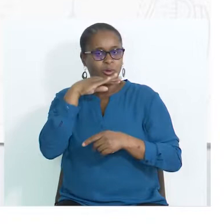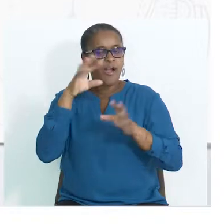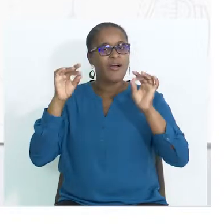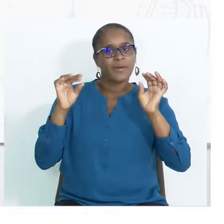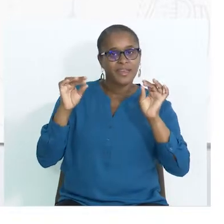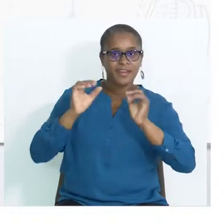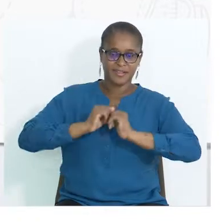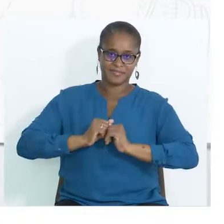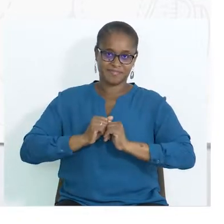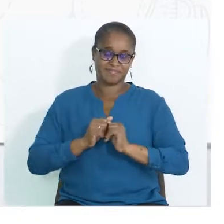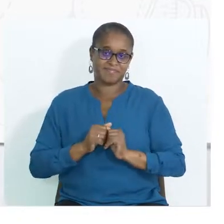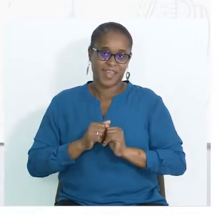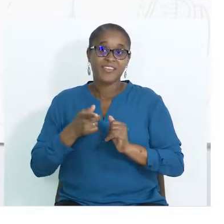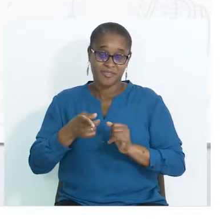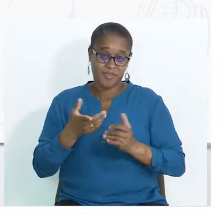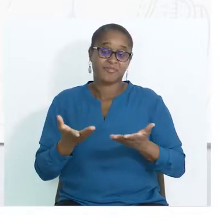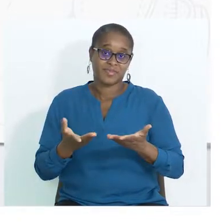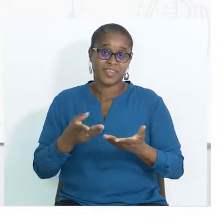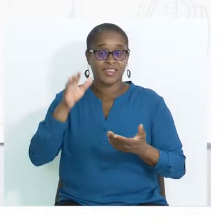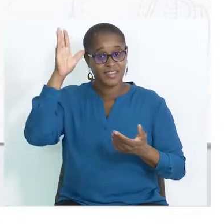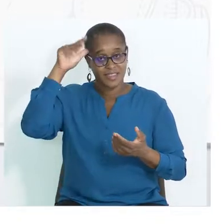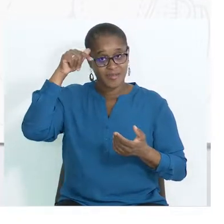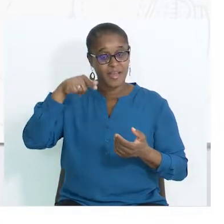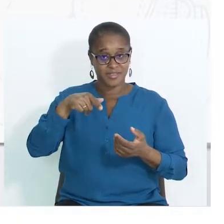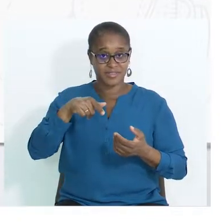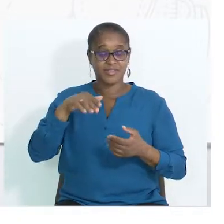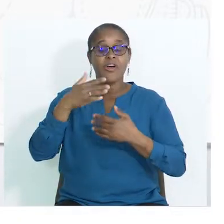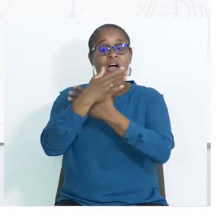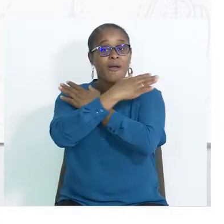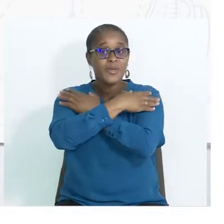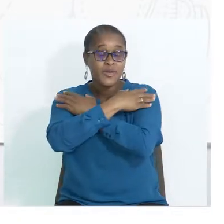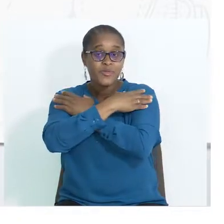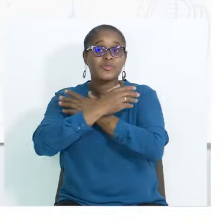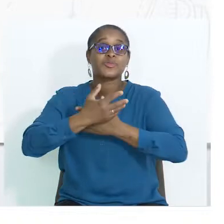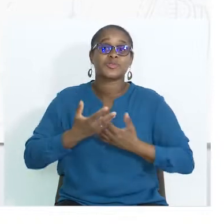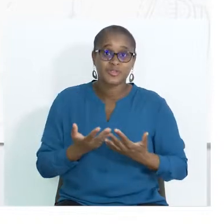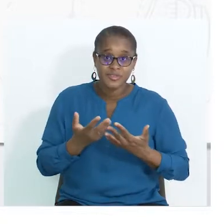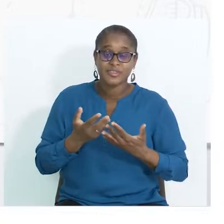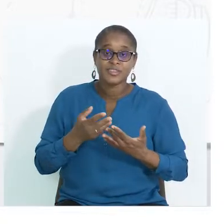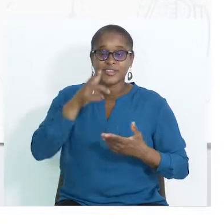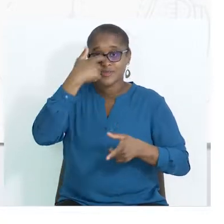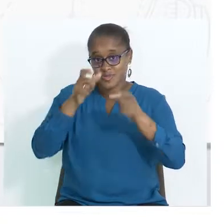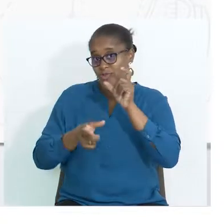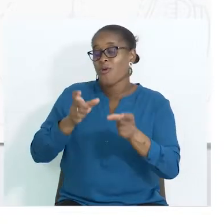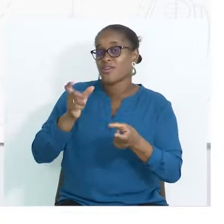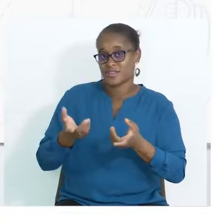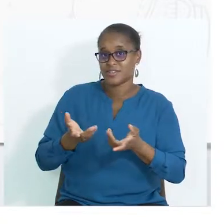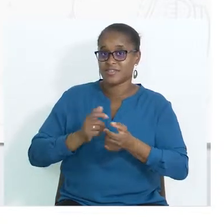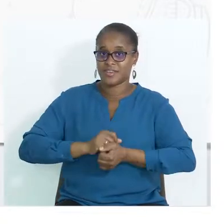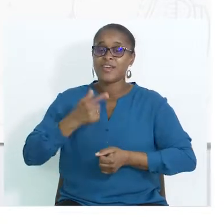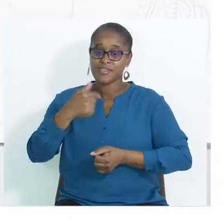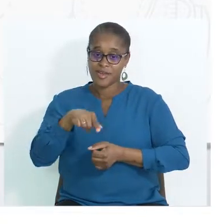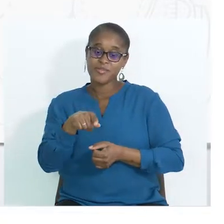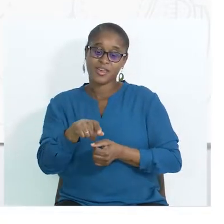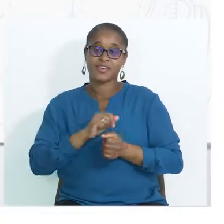com um cão a brincar significa que esses animais são amigos das pessoas